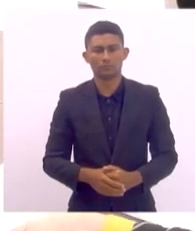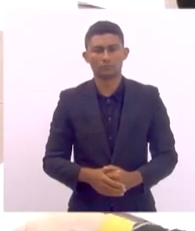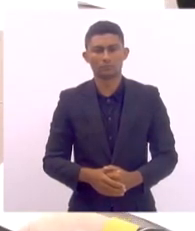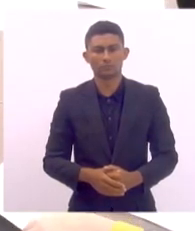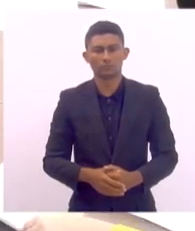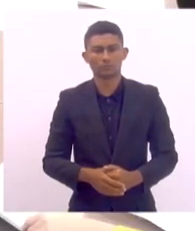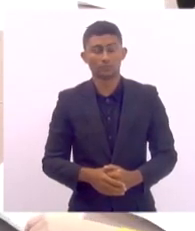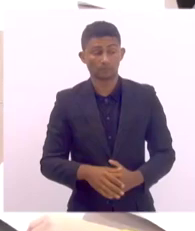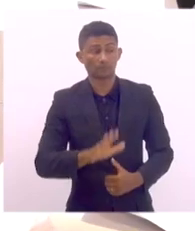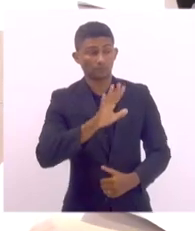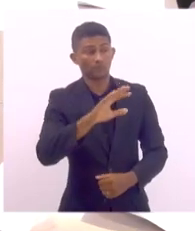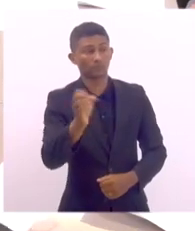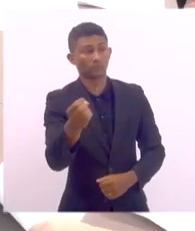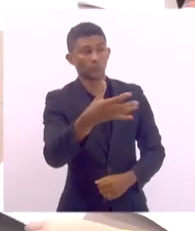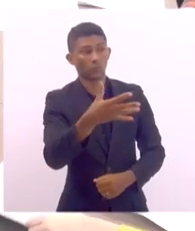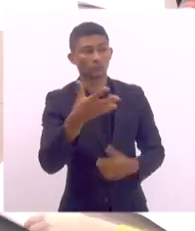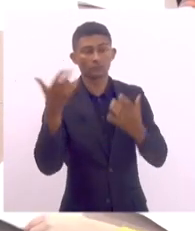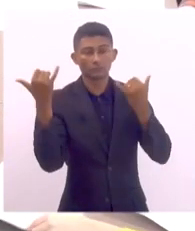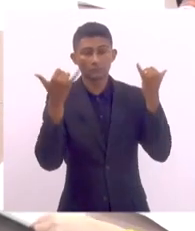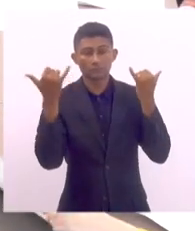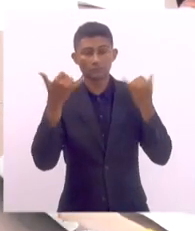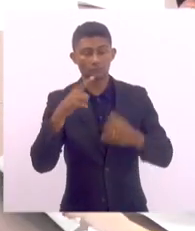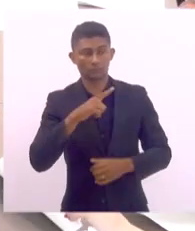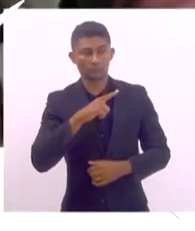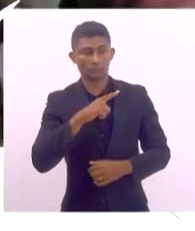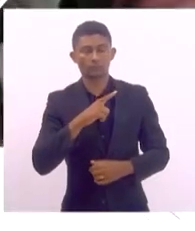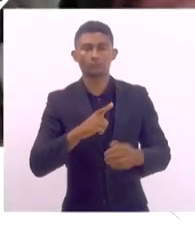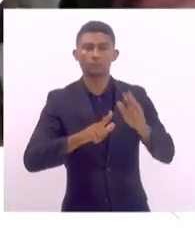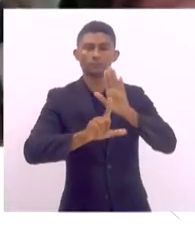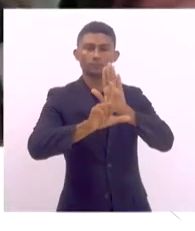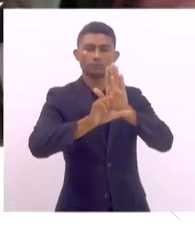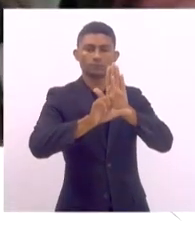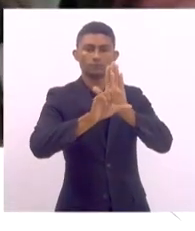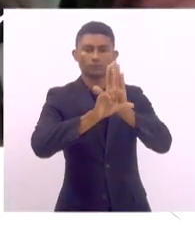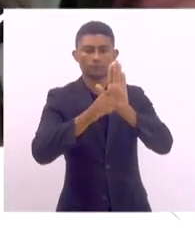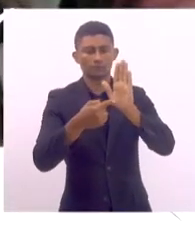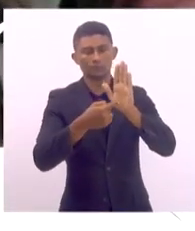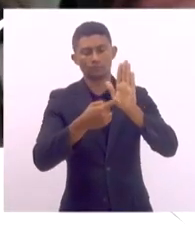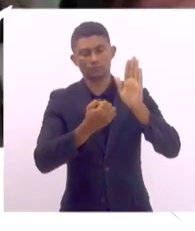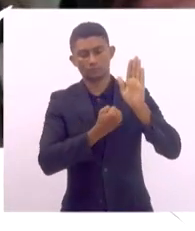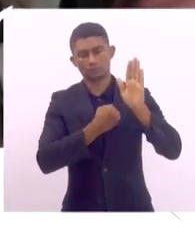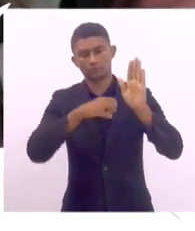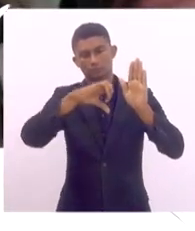Tem um fato novo. A lei